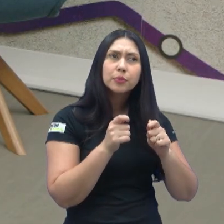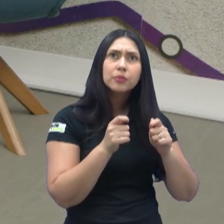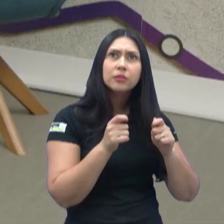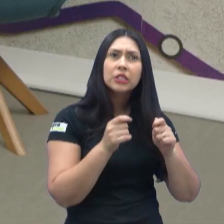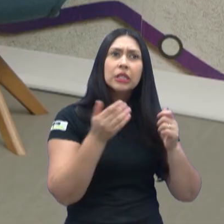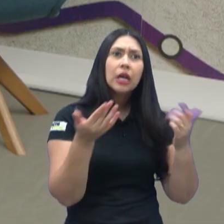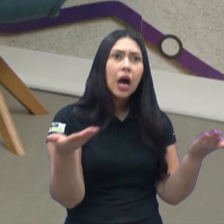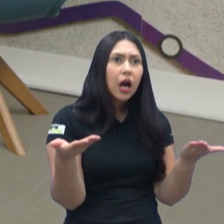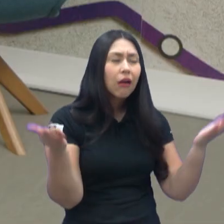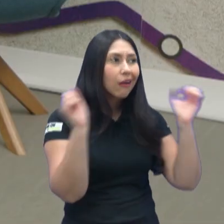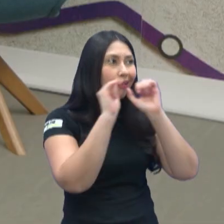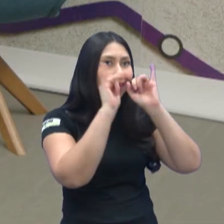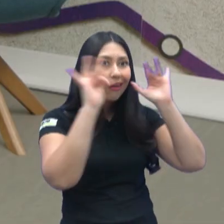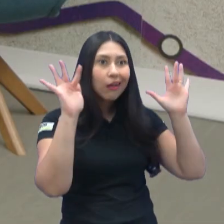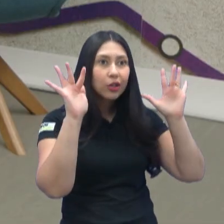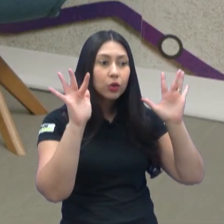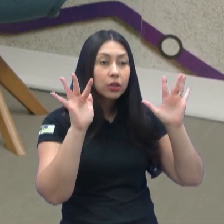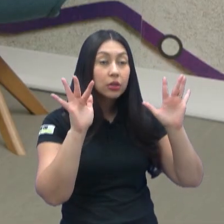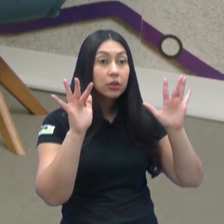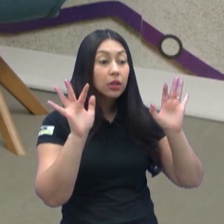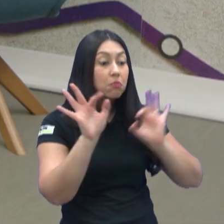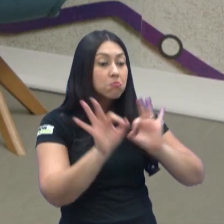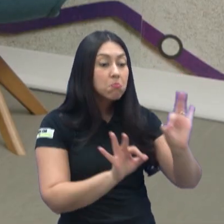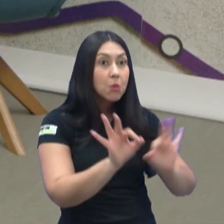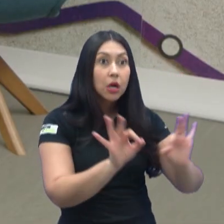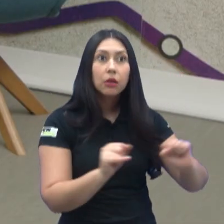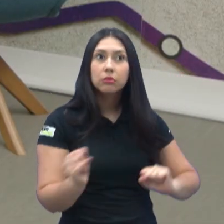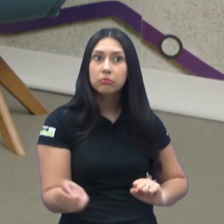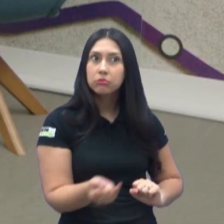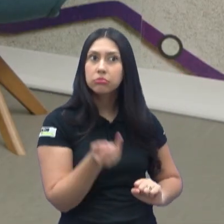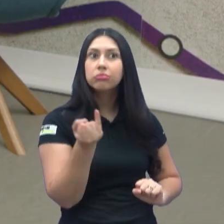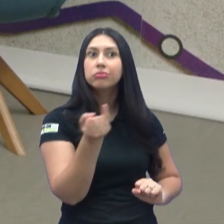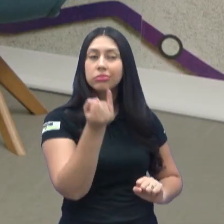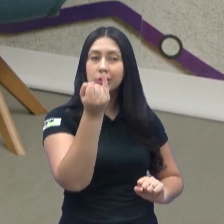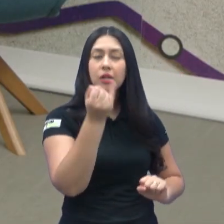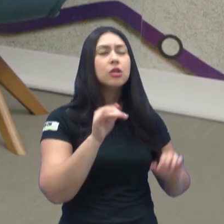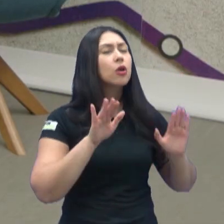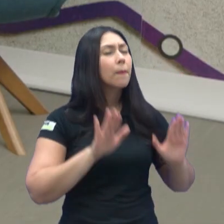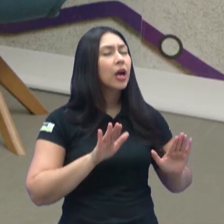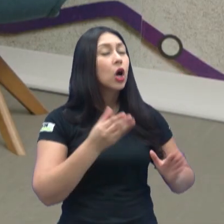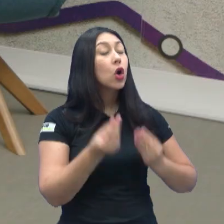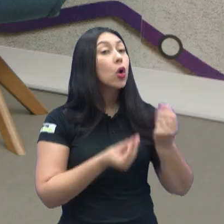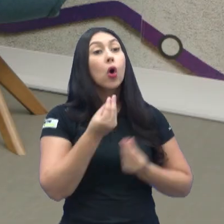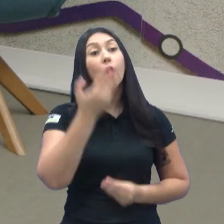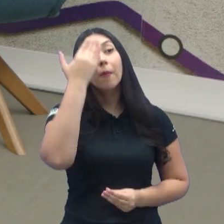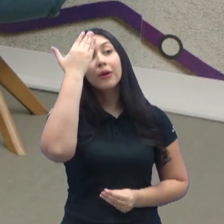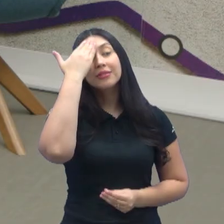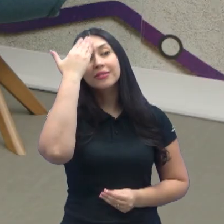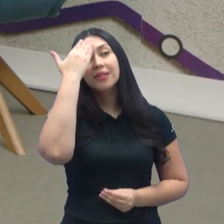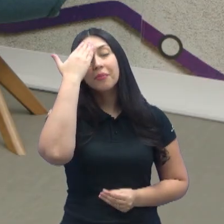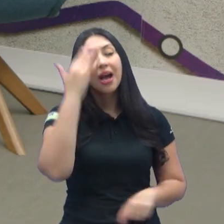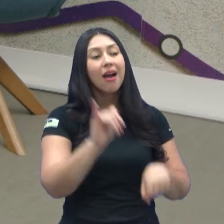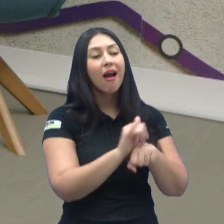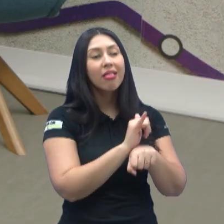claro que planejar é fundamental e importante. Mas como saber qual o caminho cada